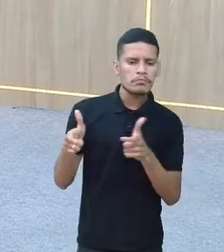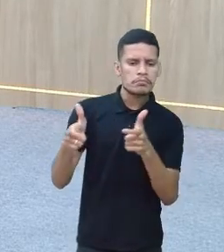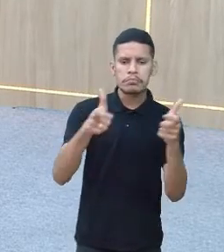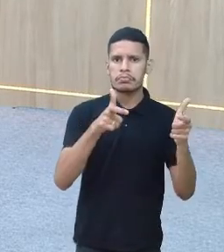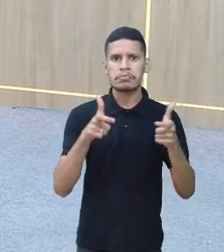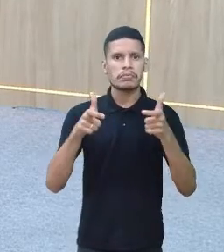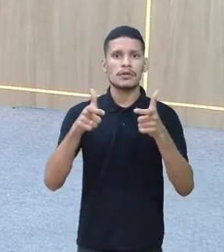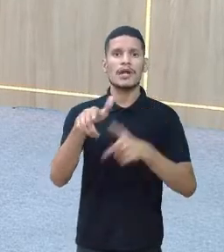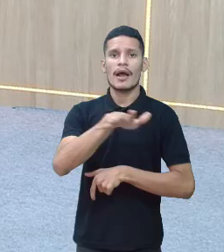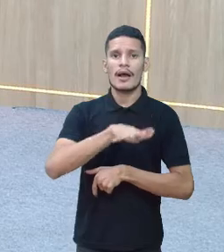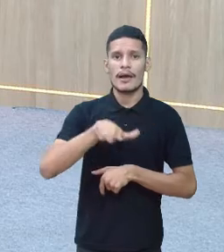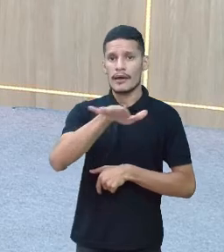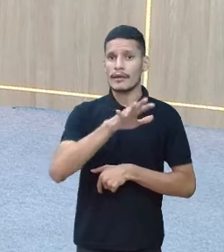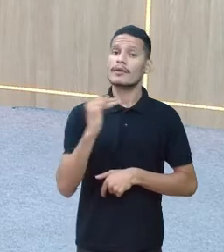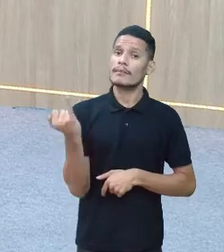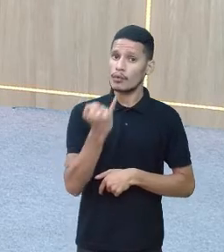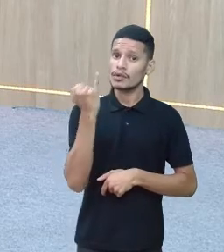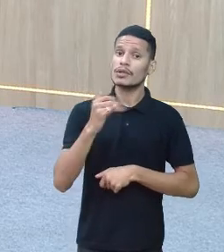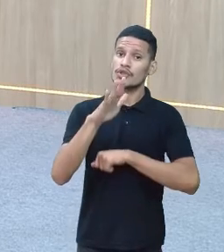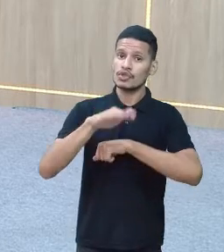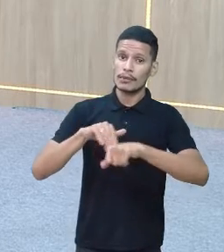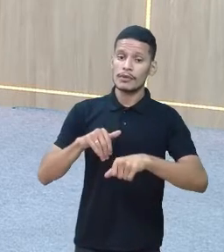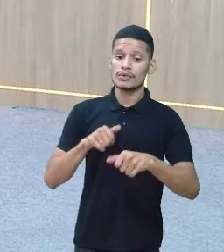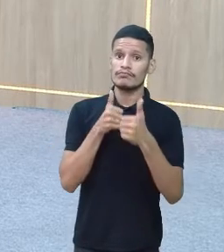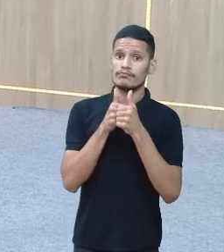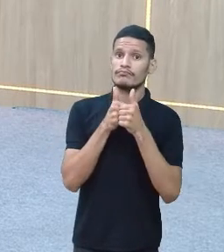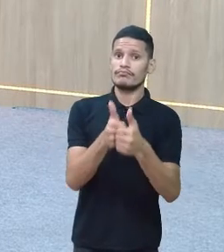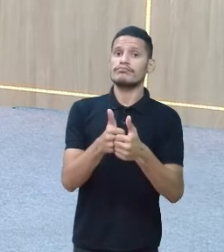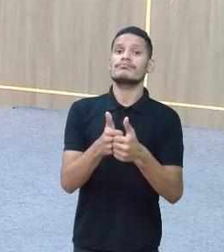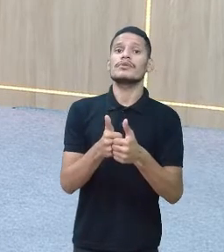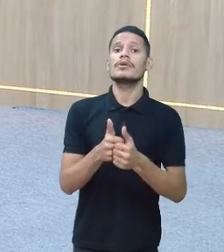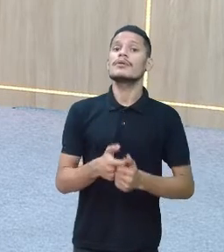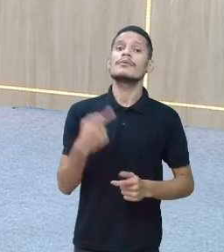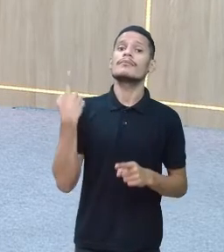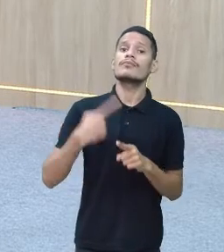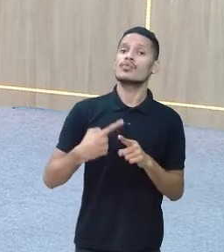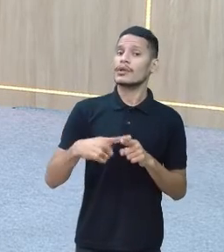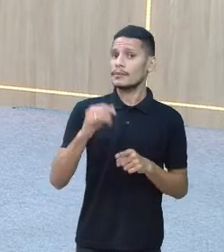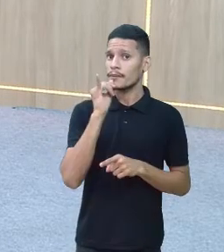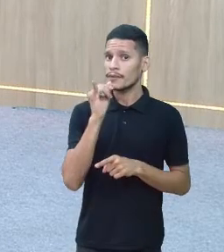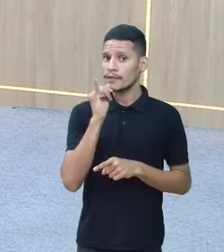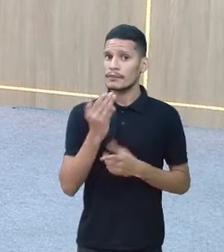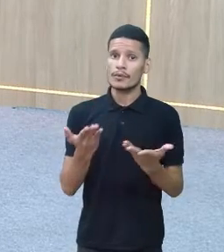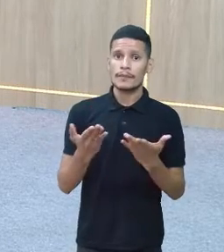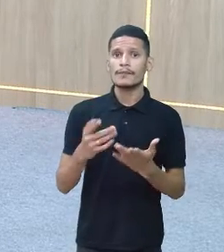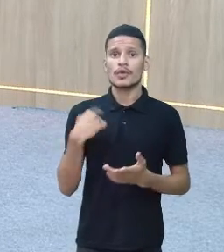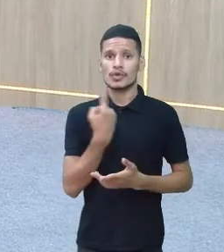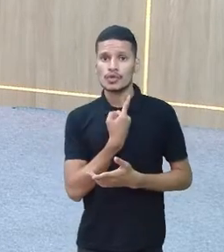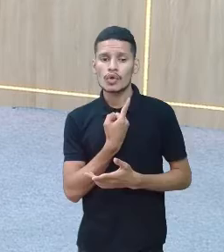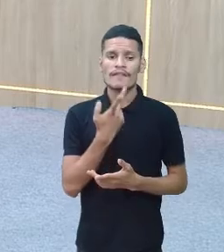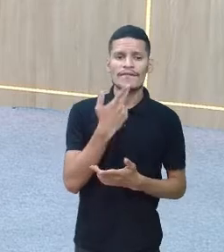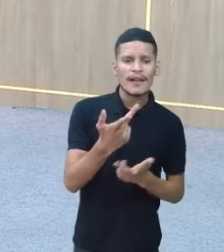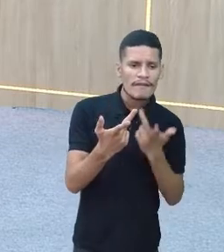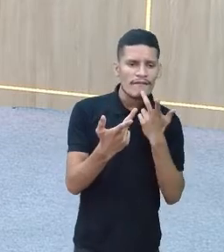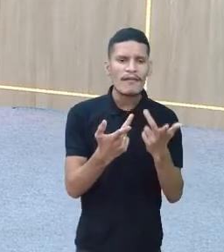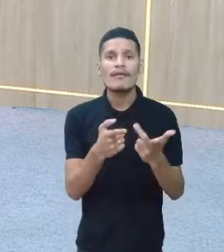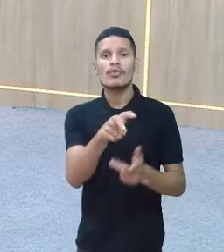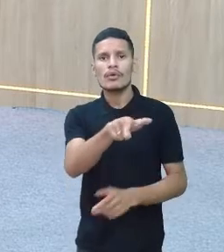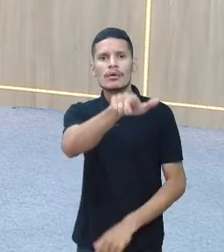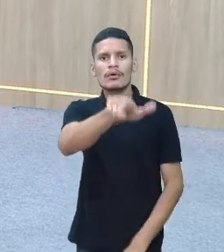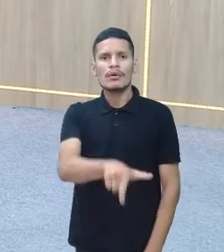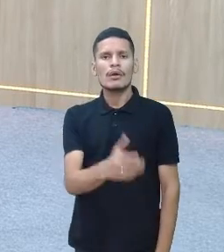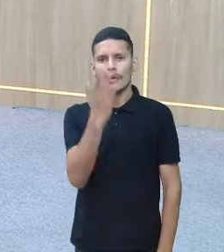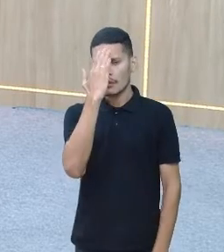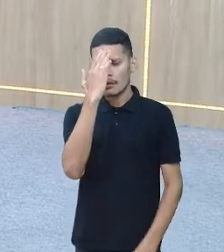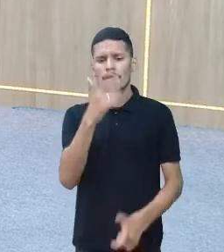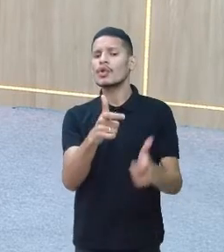É importante o chamador por conta disso, porque quando a gente fica cantando a jogada para ele, ele vai entendendo